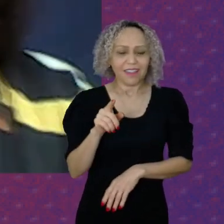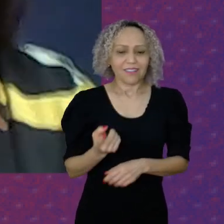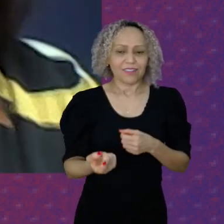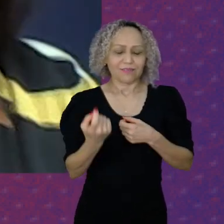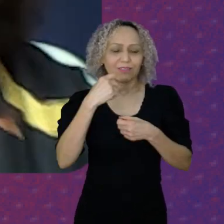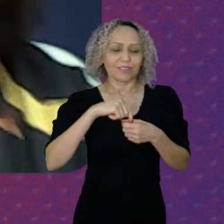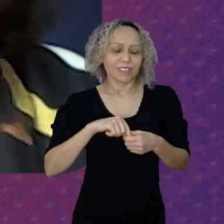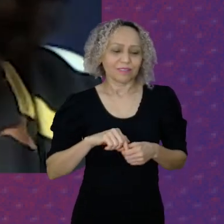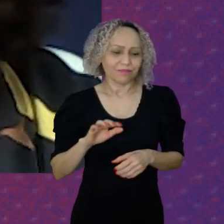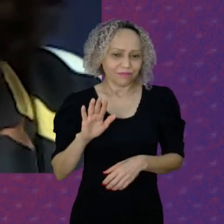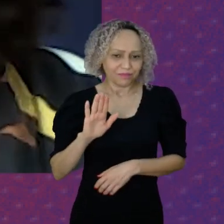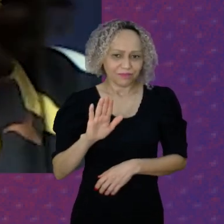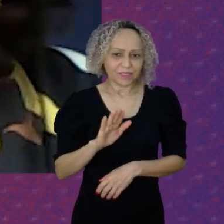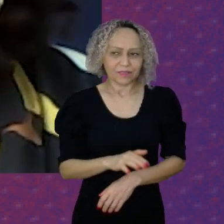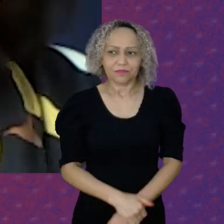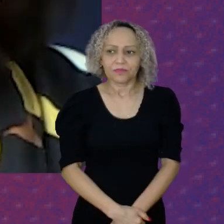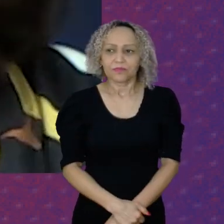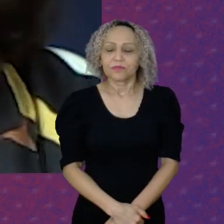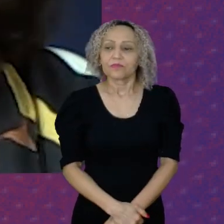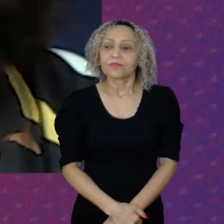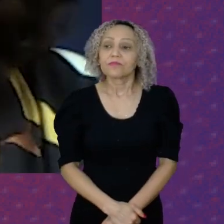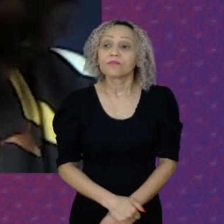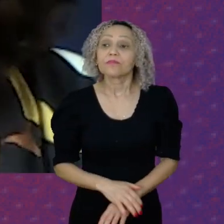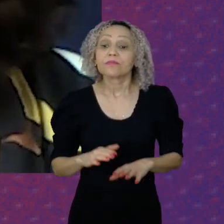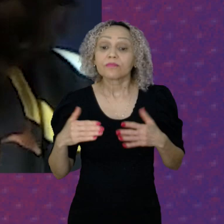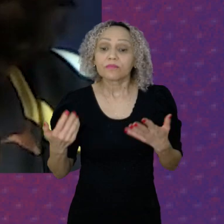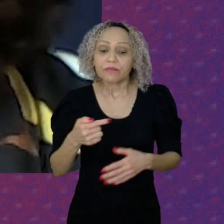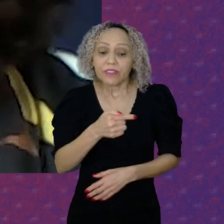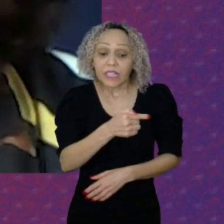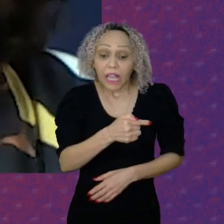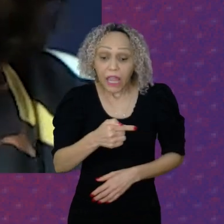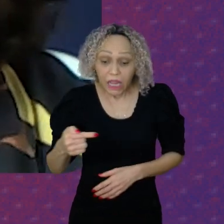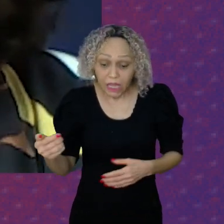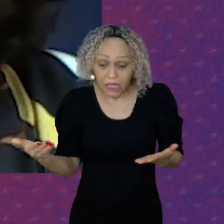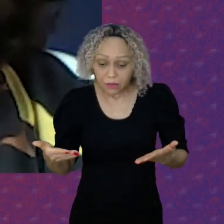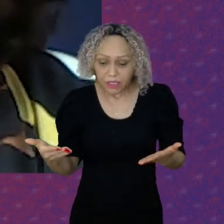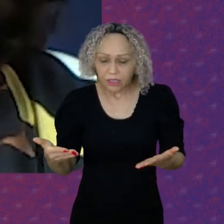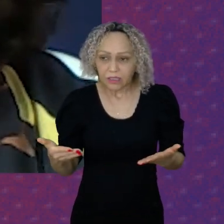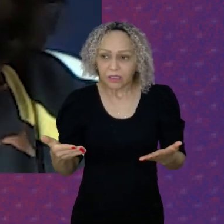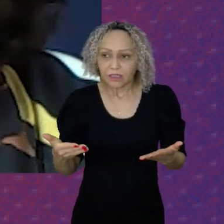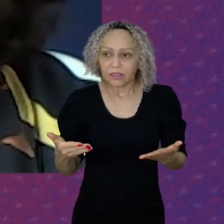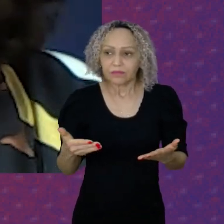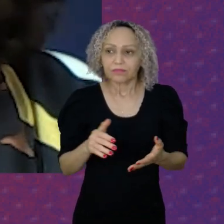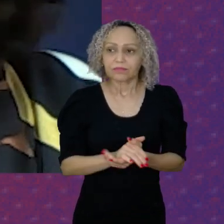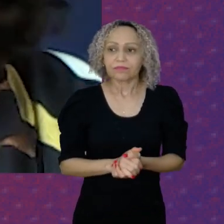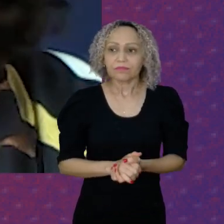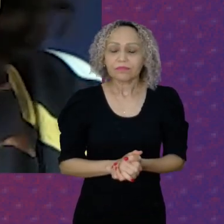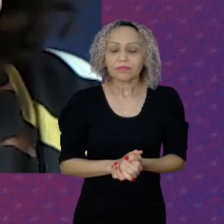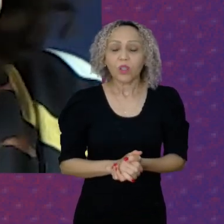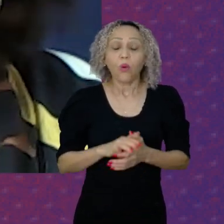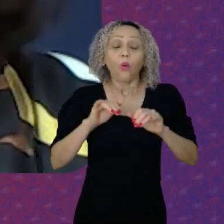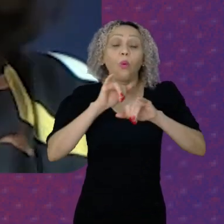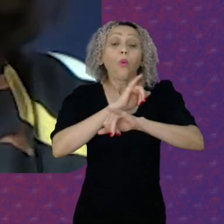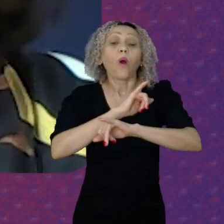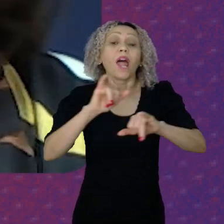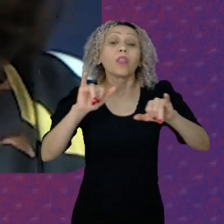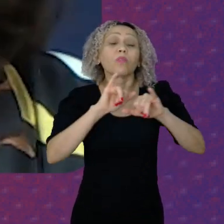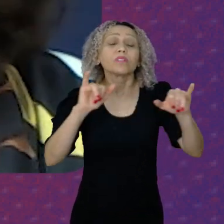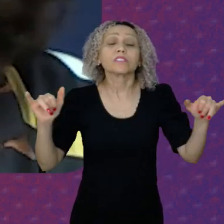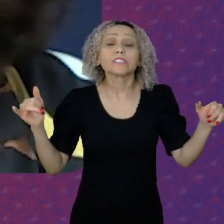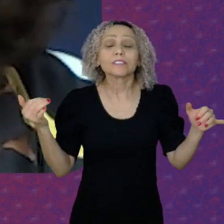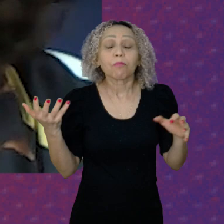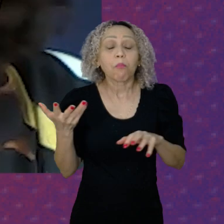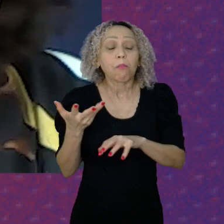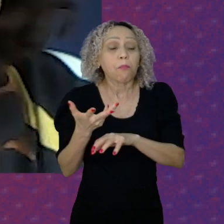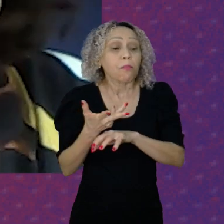Bem. Então, essa semana nós tivemos uma notícia muito boa, começaram